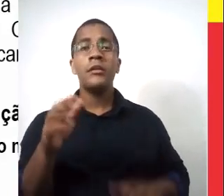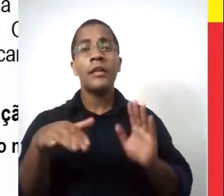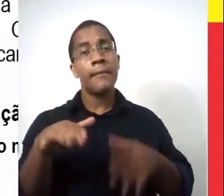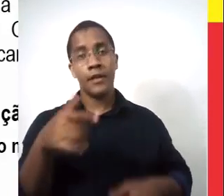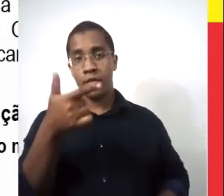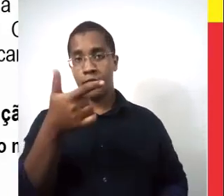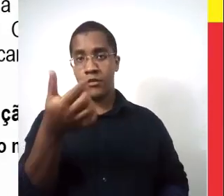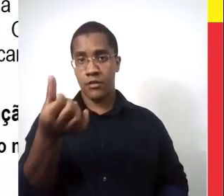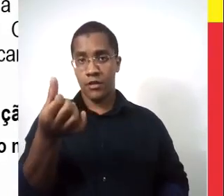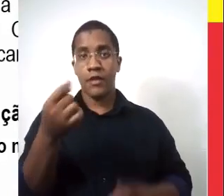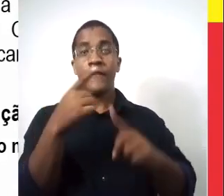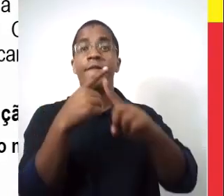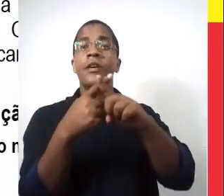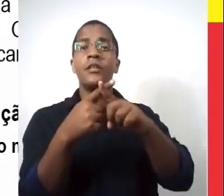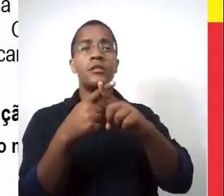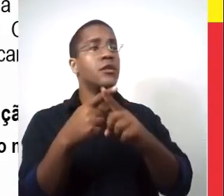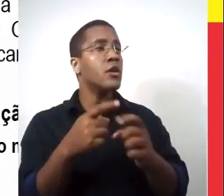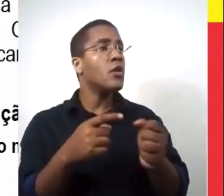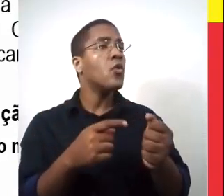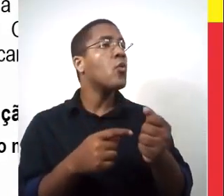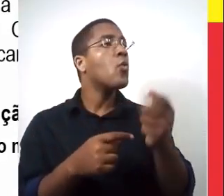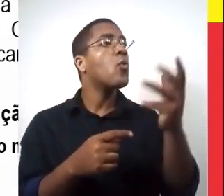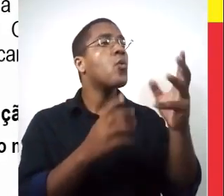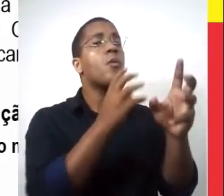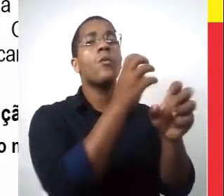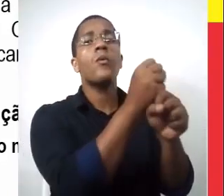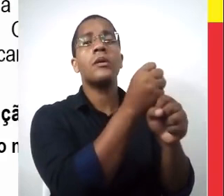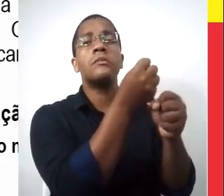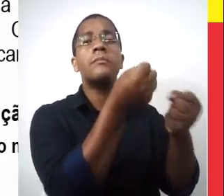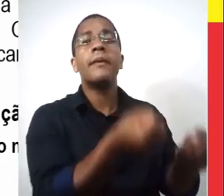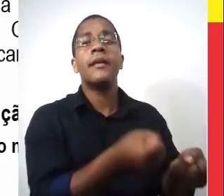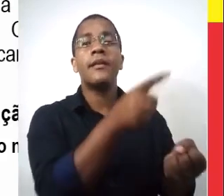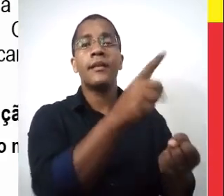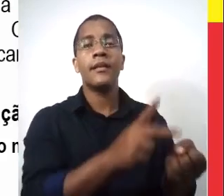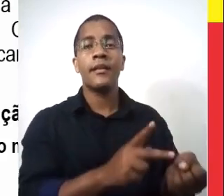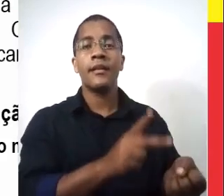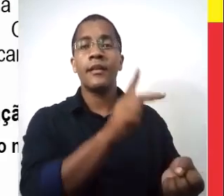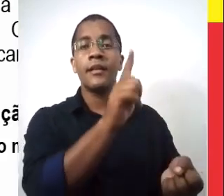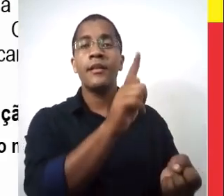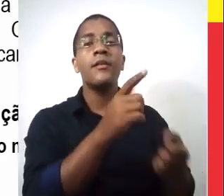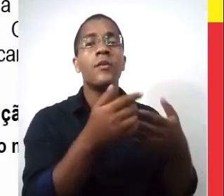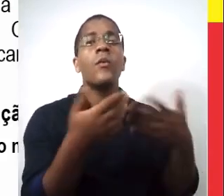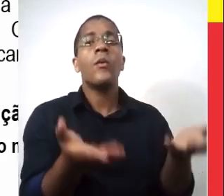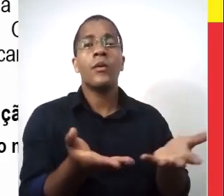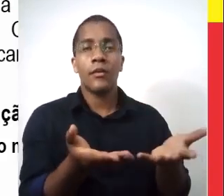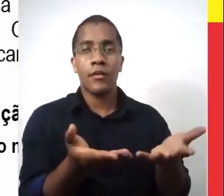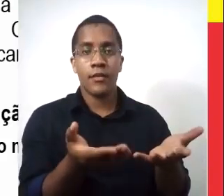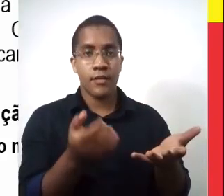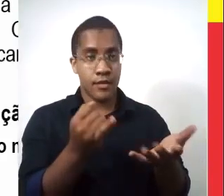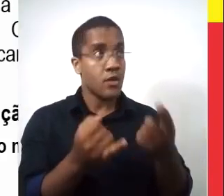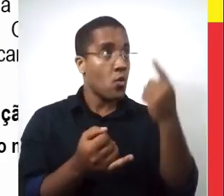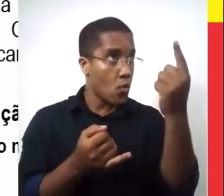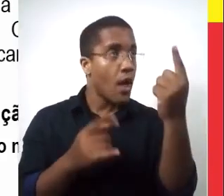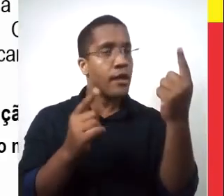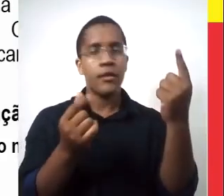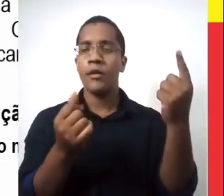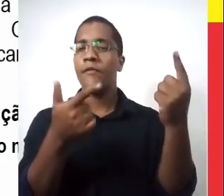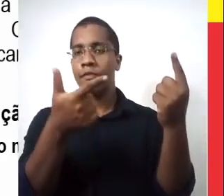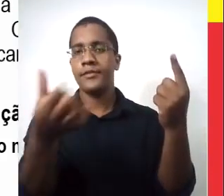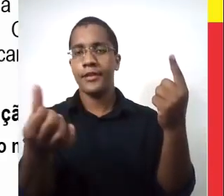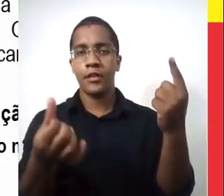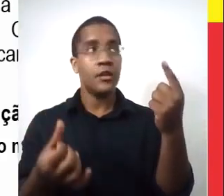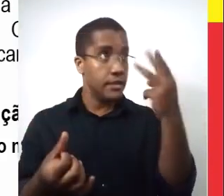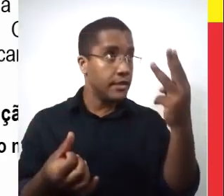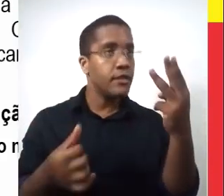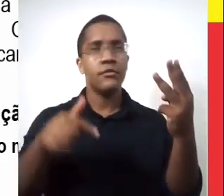De 26 vezes a quantidade de quilos eu vou levar. Se eu levar 1, vou pagar 26. Se eu